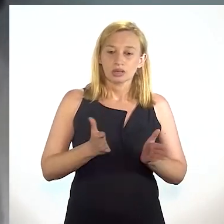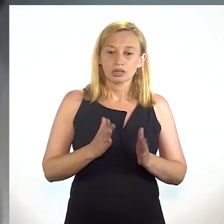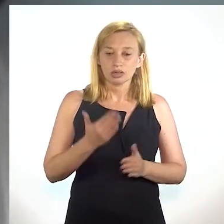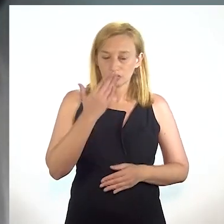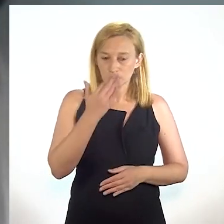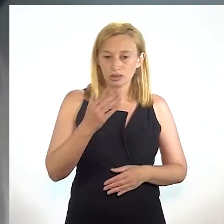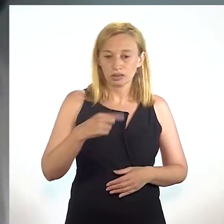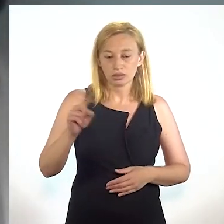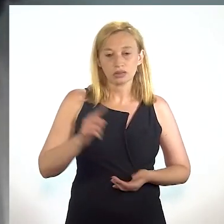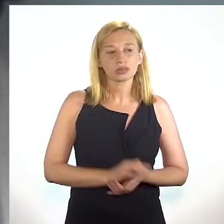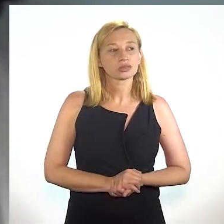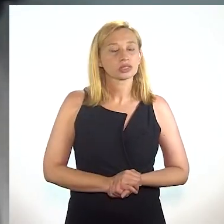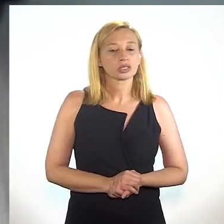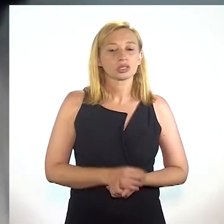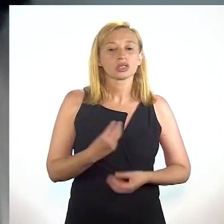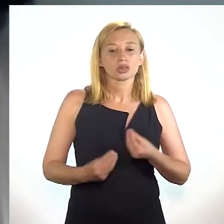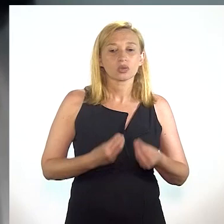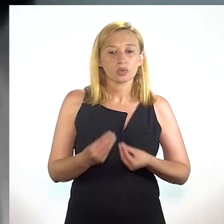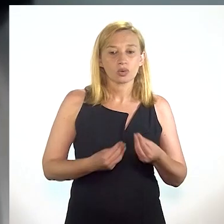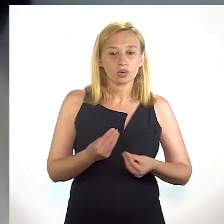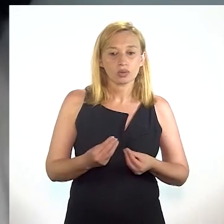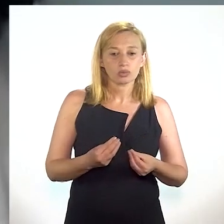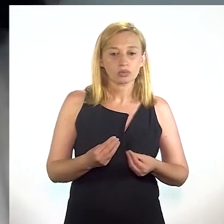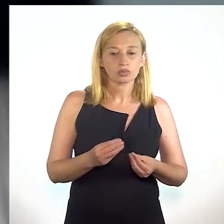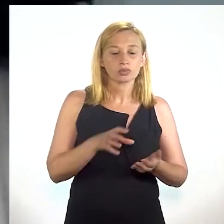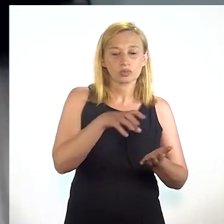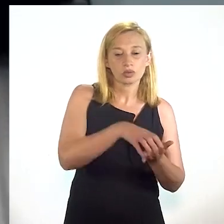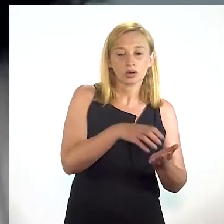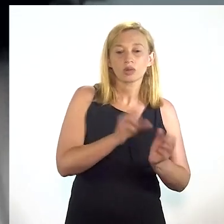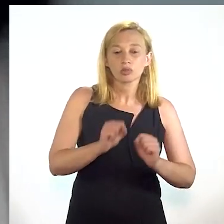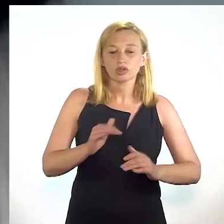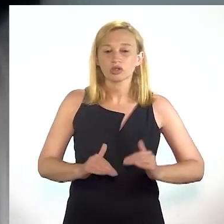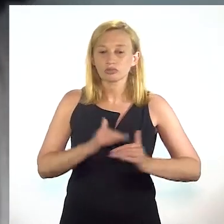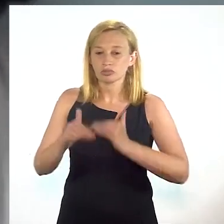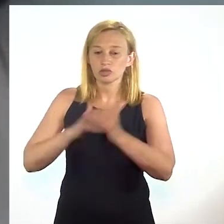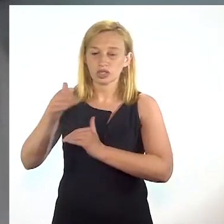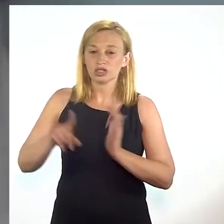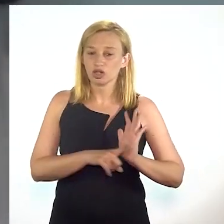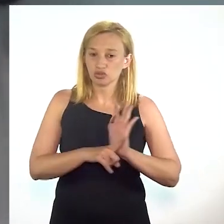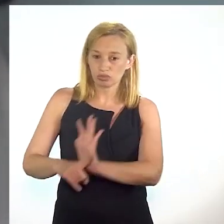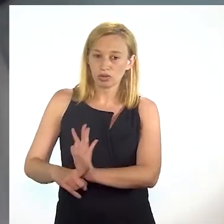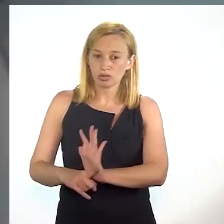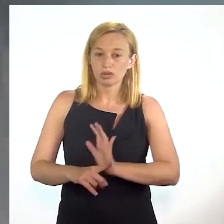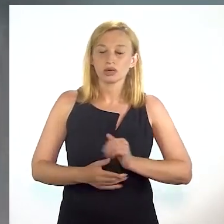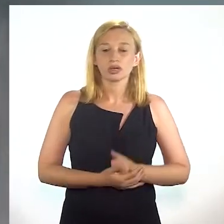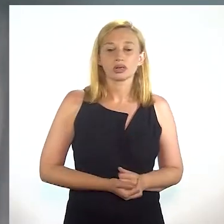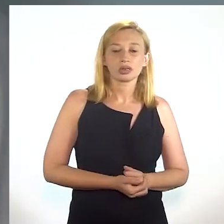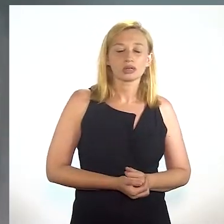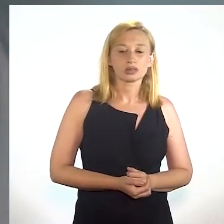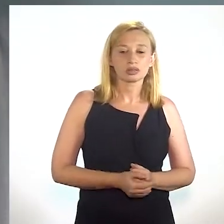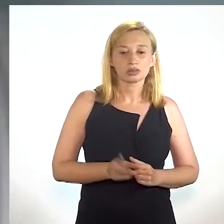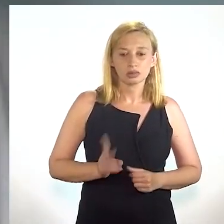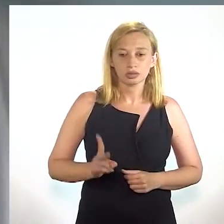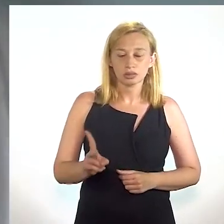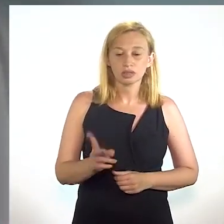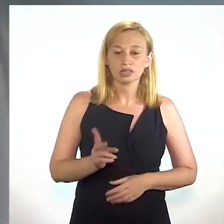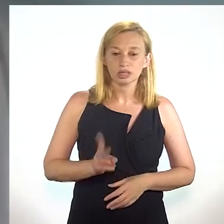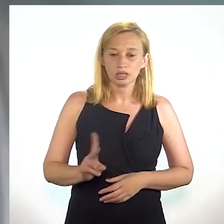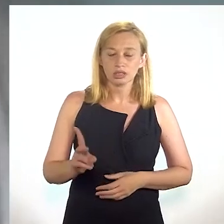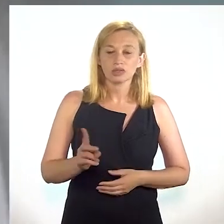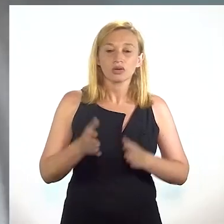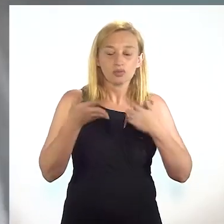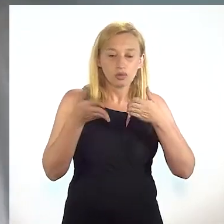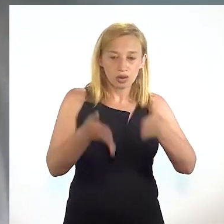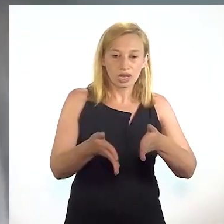vê assim, os desafios que a gente tem aí enfrentar para frente? E como a rede pode te ajudar nesse processo para